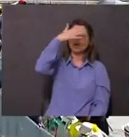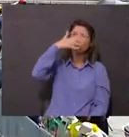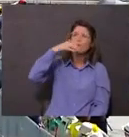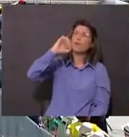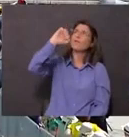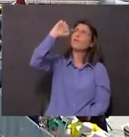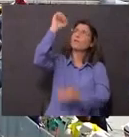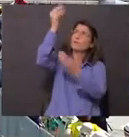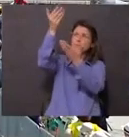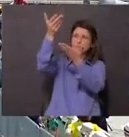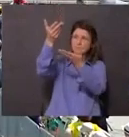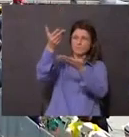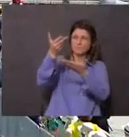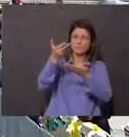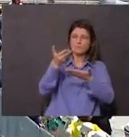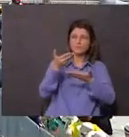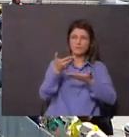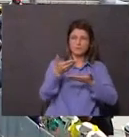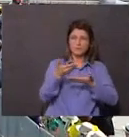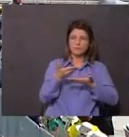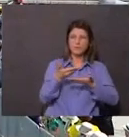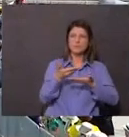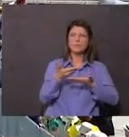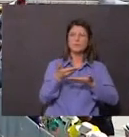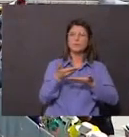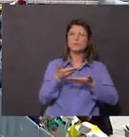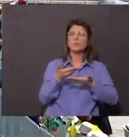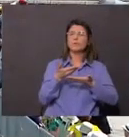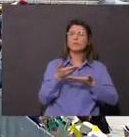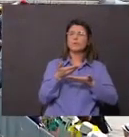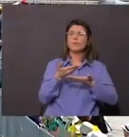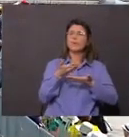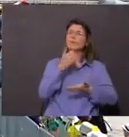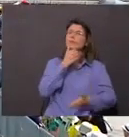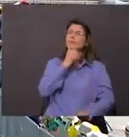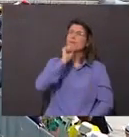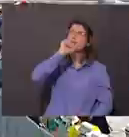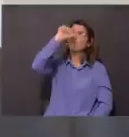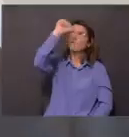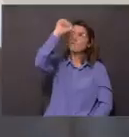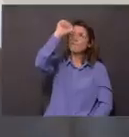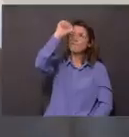venha a nós o vosso reino, seja feito